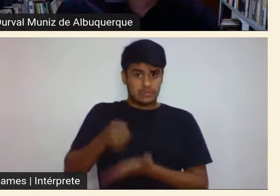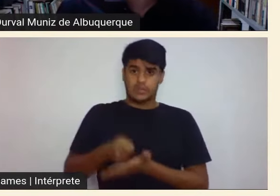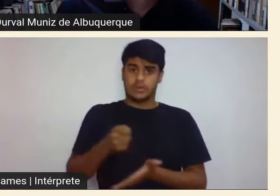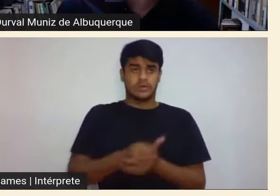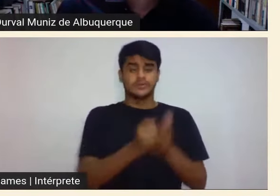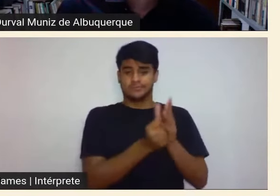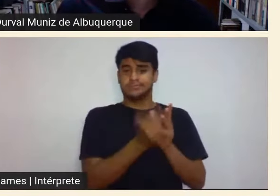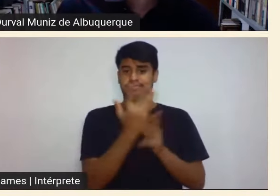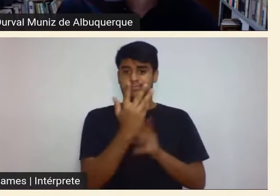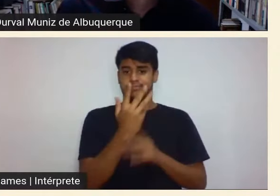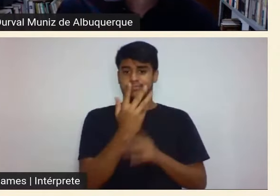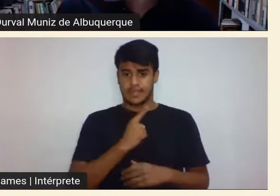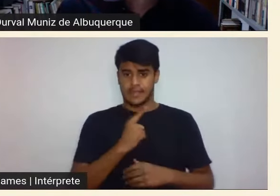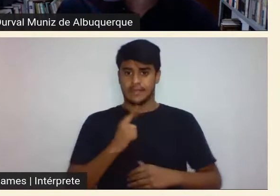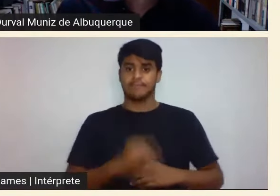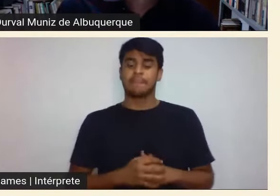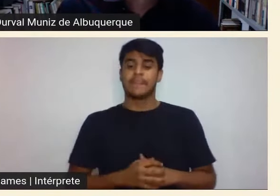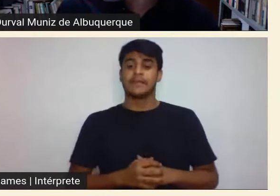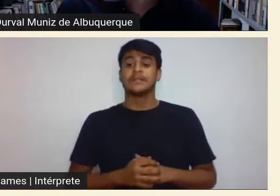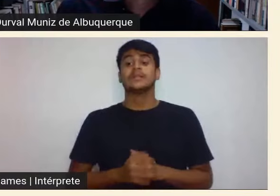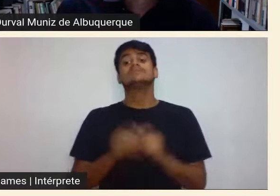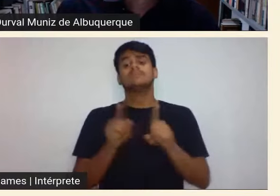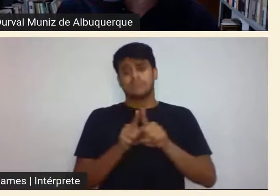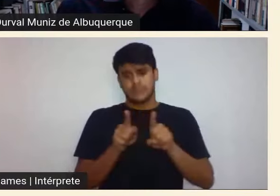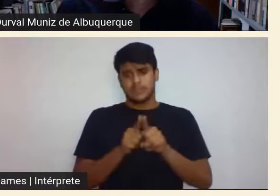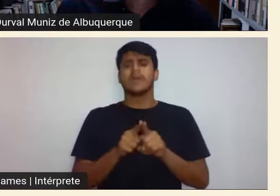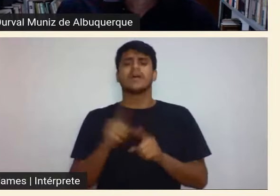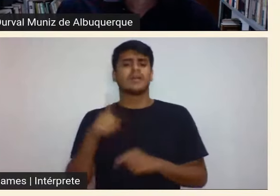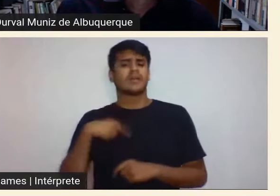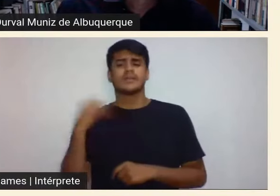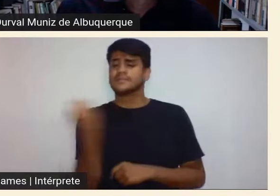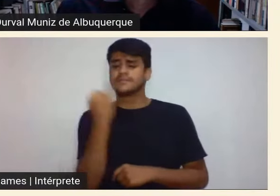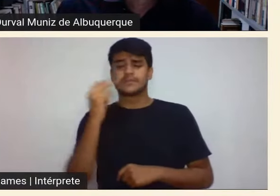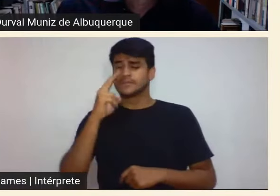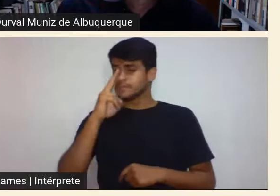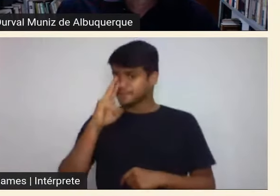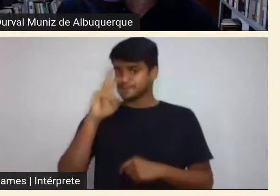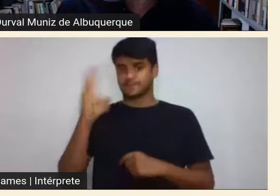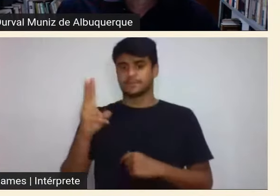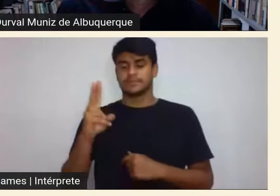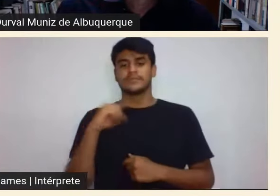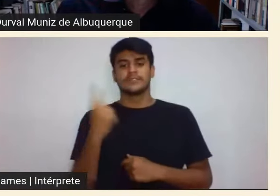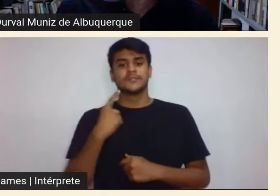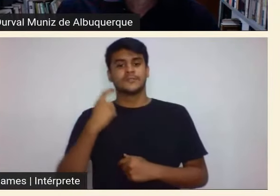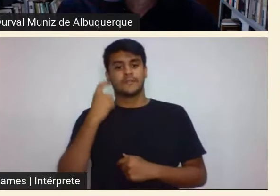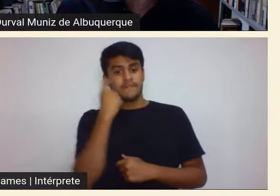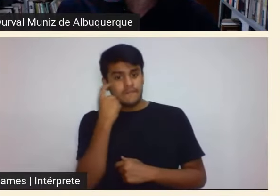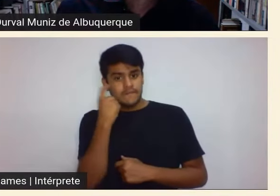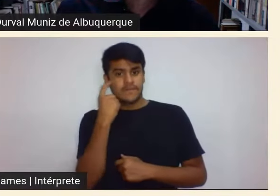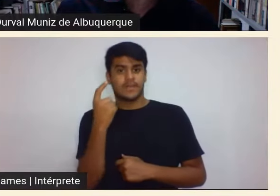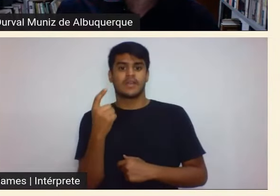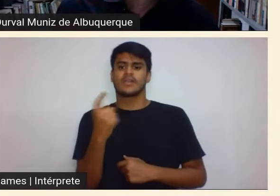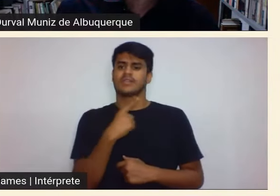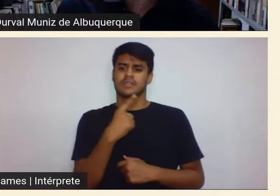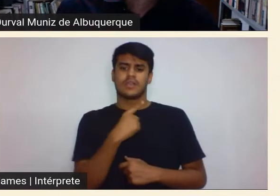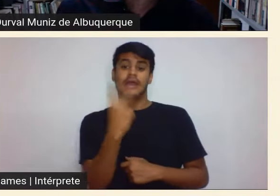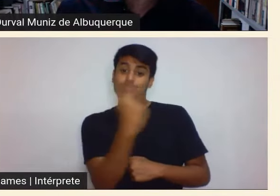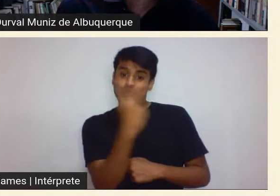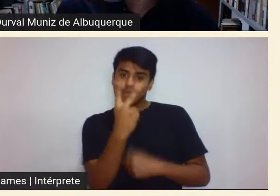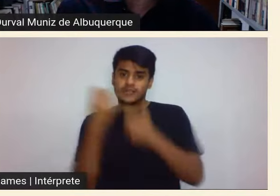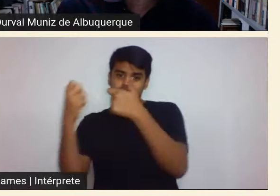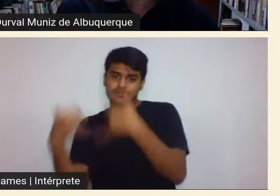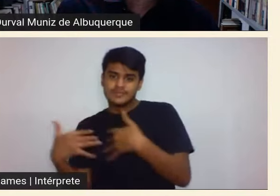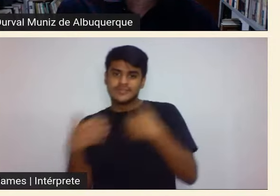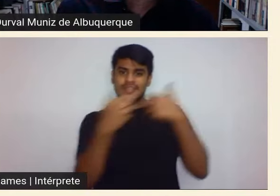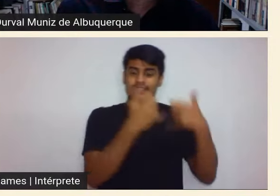aspectos, e que também é muito importante a gente ver em ambas as falas